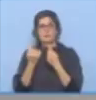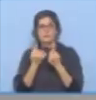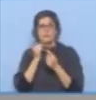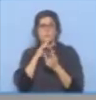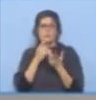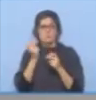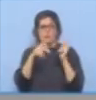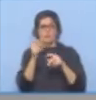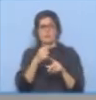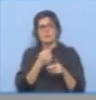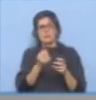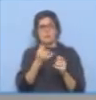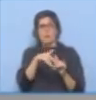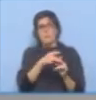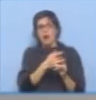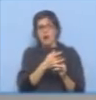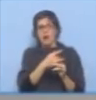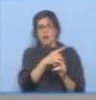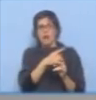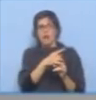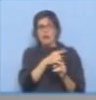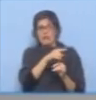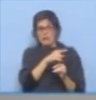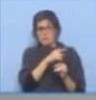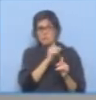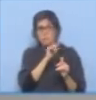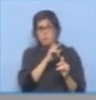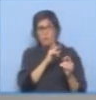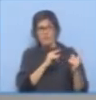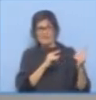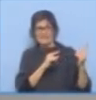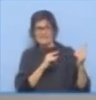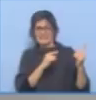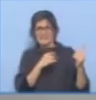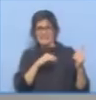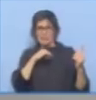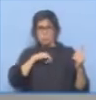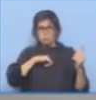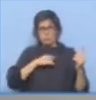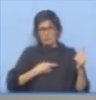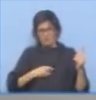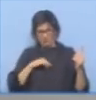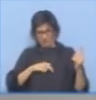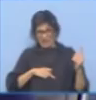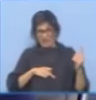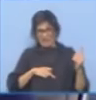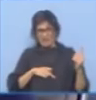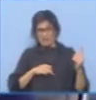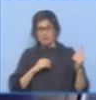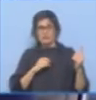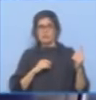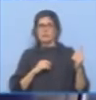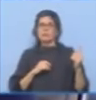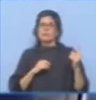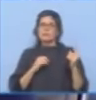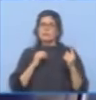coisa não correu como deveria correr, foi motivo suficiente para uma má experiência das jornadas. Acredito que sim, mas mesmo assim